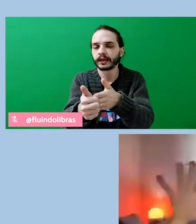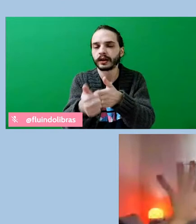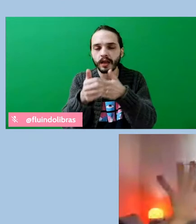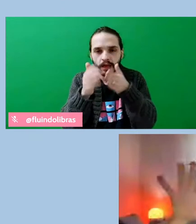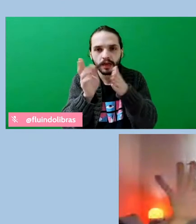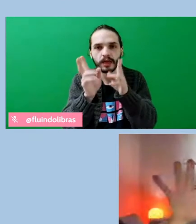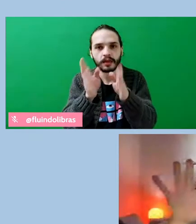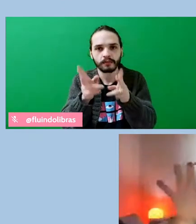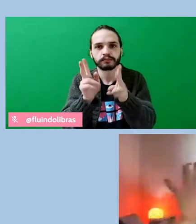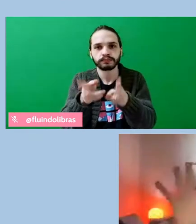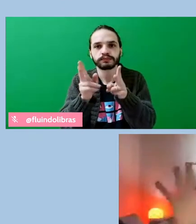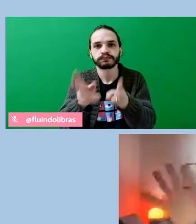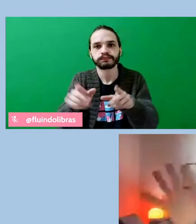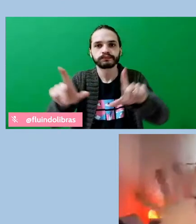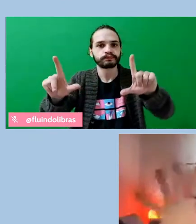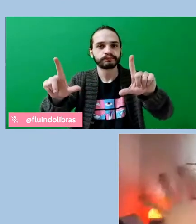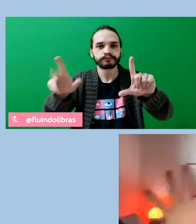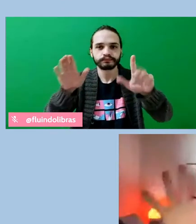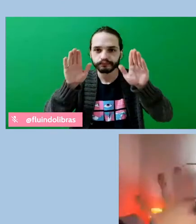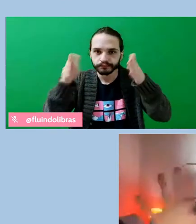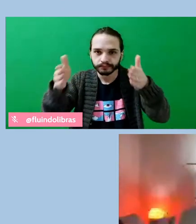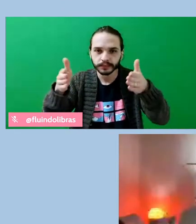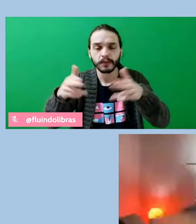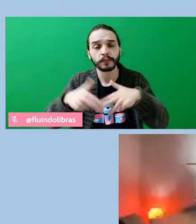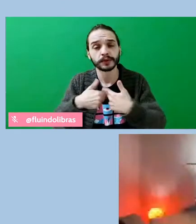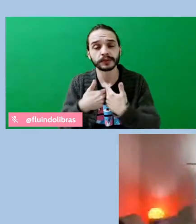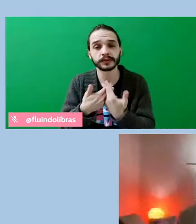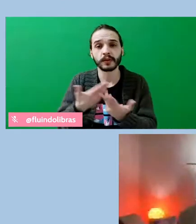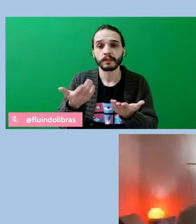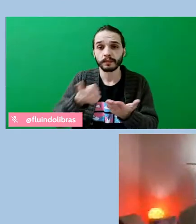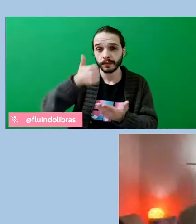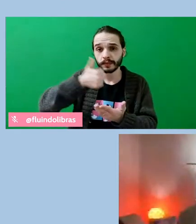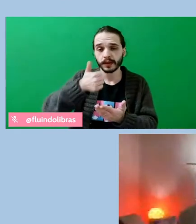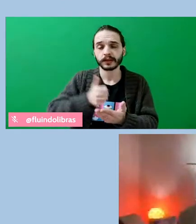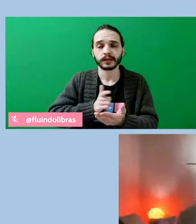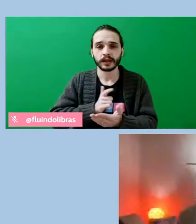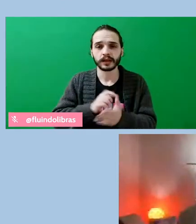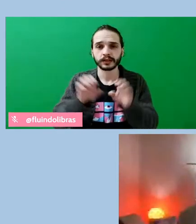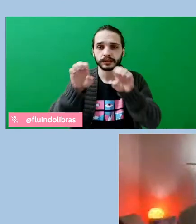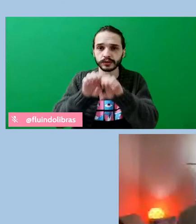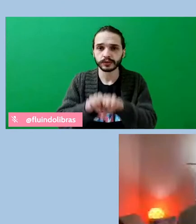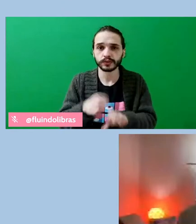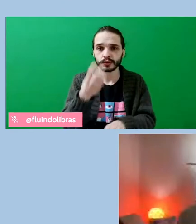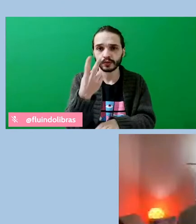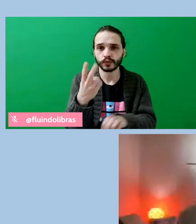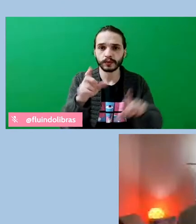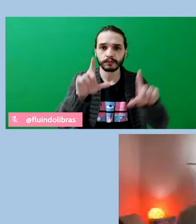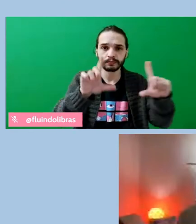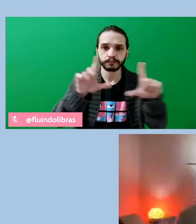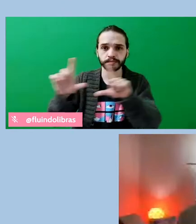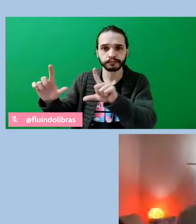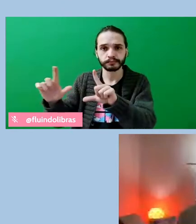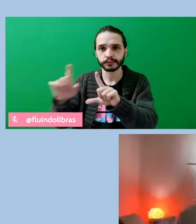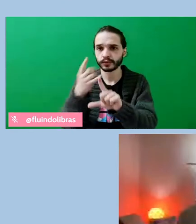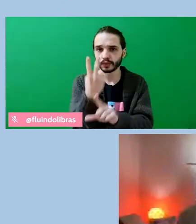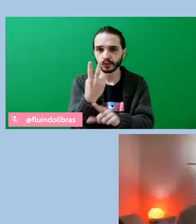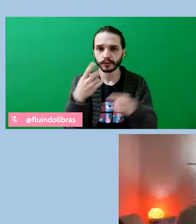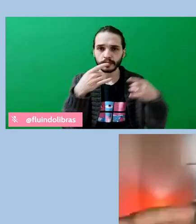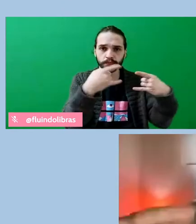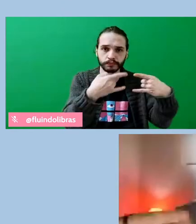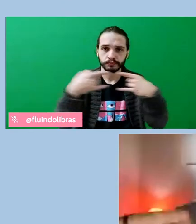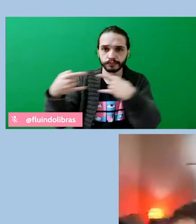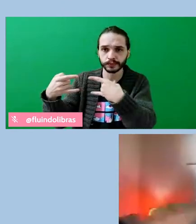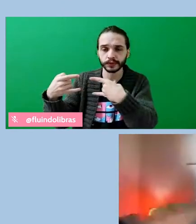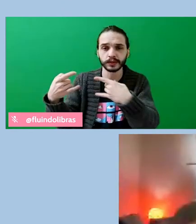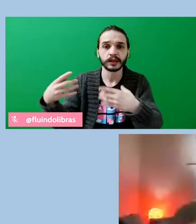gente tem uma estrutura que, primeiro, tem duas telas, ou seja, você já tem que escolher se você vai olhar para uma ou para outra. E dentro dessas telas ainda